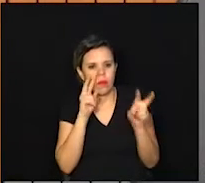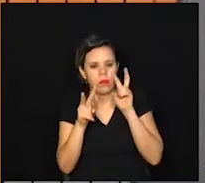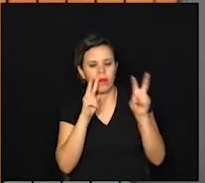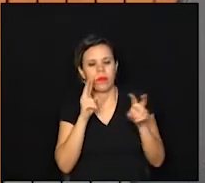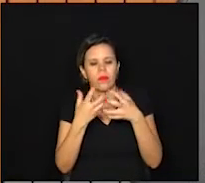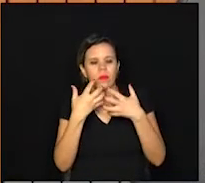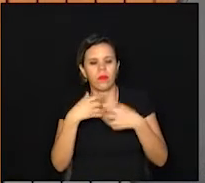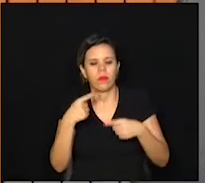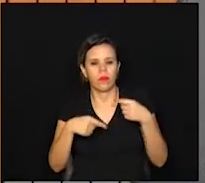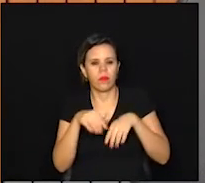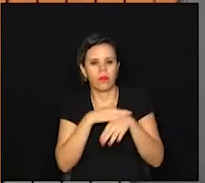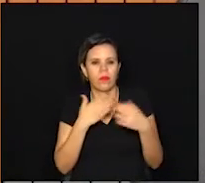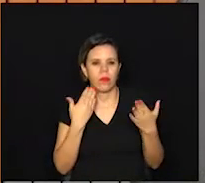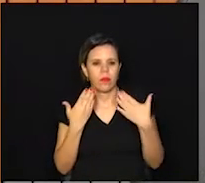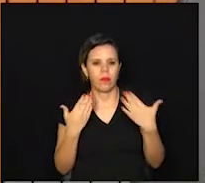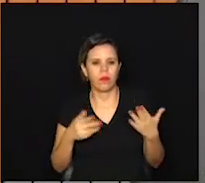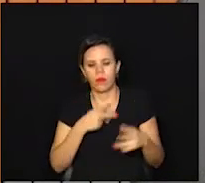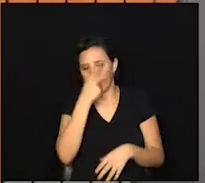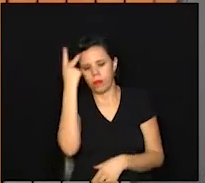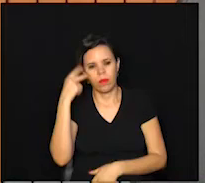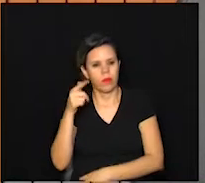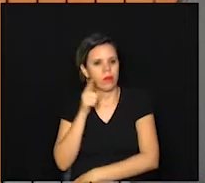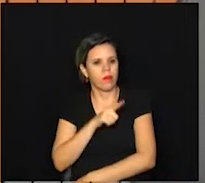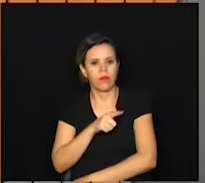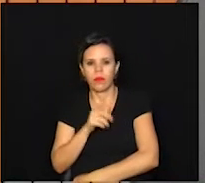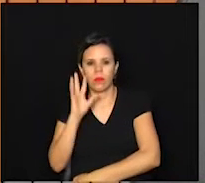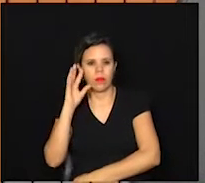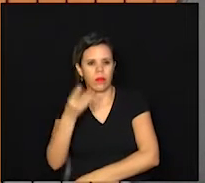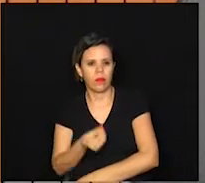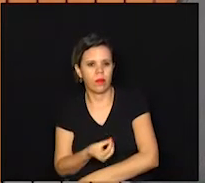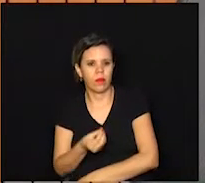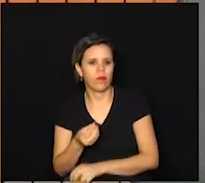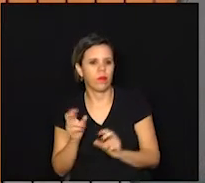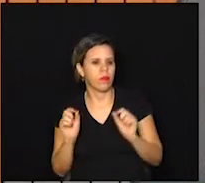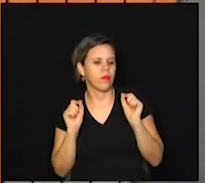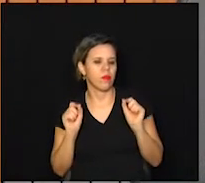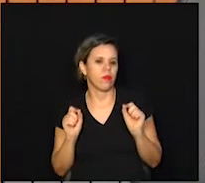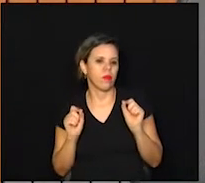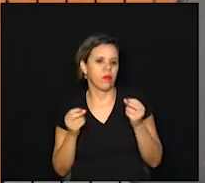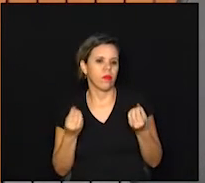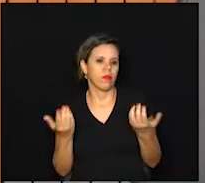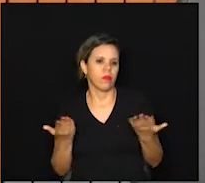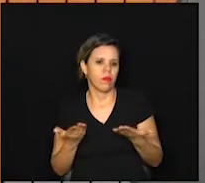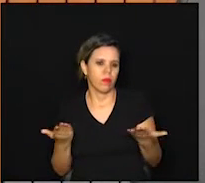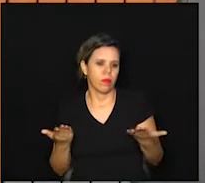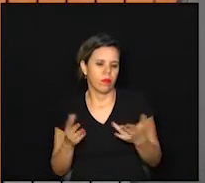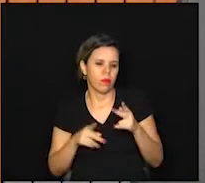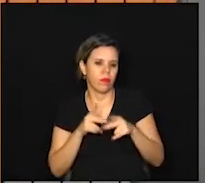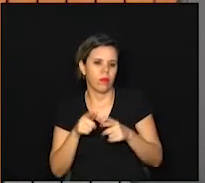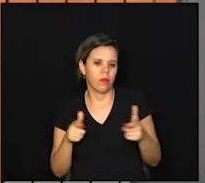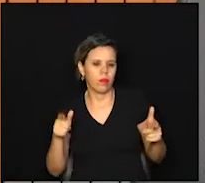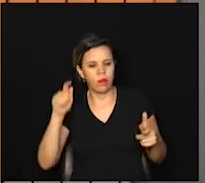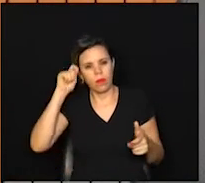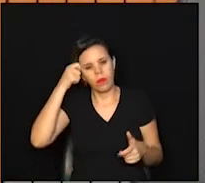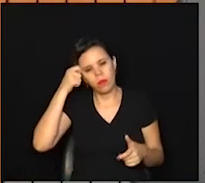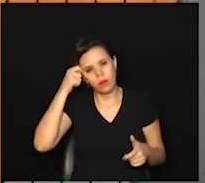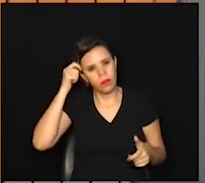sendo discutido e as pessoas não conseguem entender a relação de como hoje a população negra